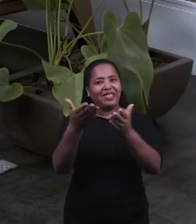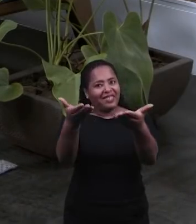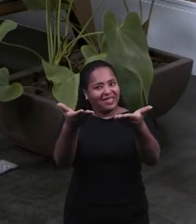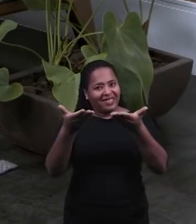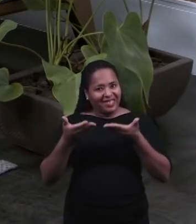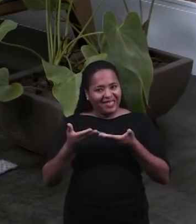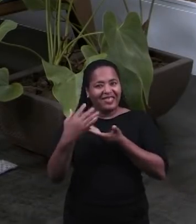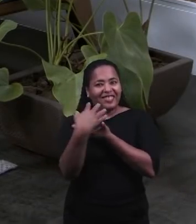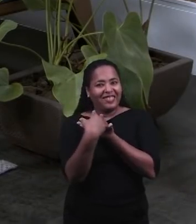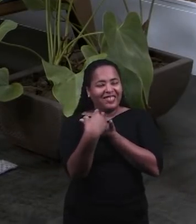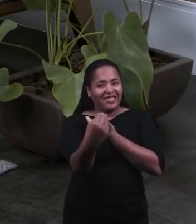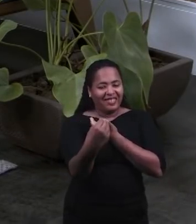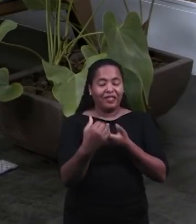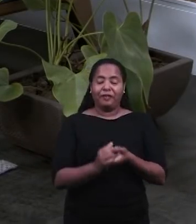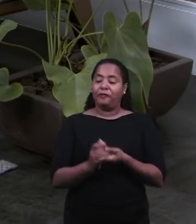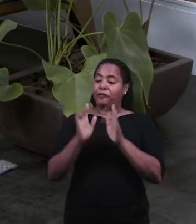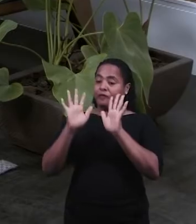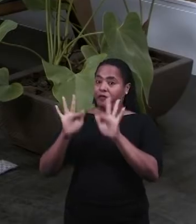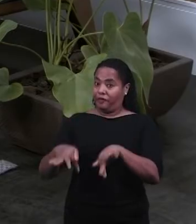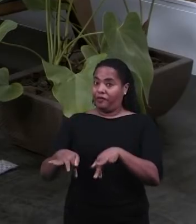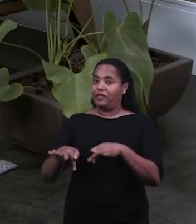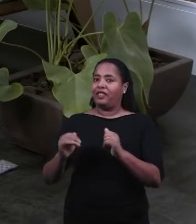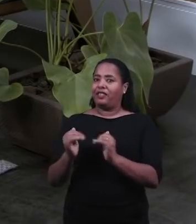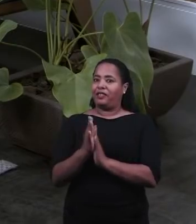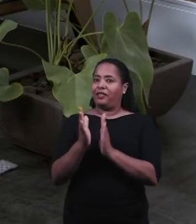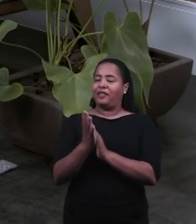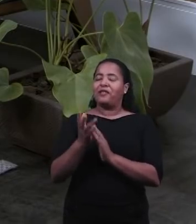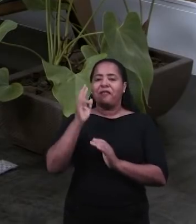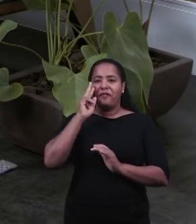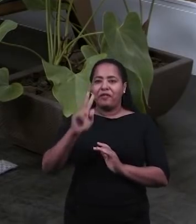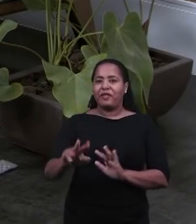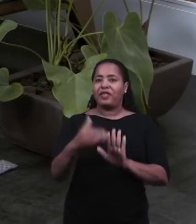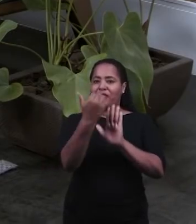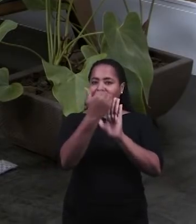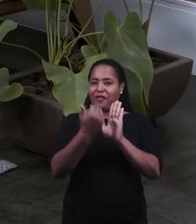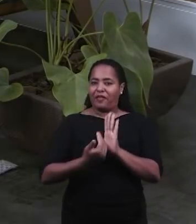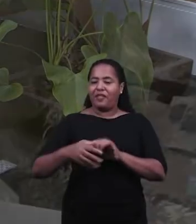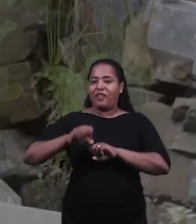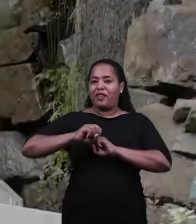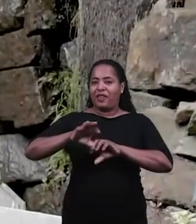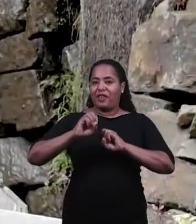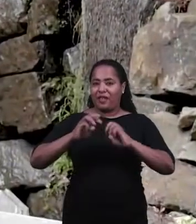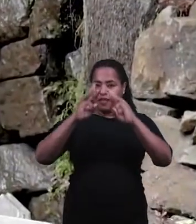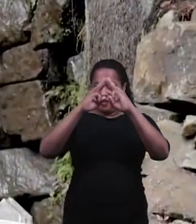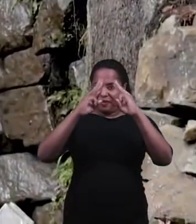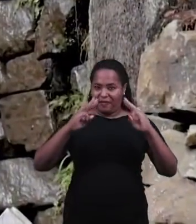conosco. E logo após este louvor, você assiste ao quadro Lições do Manaim.